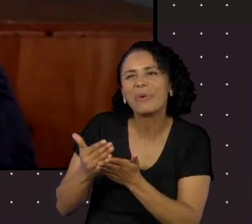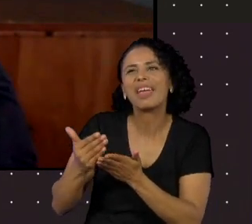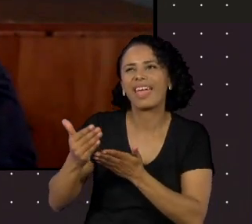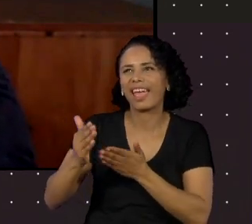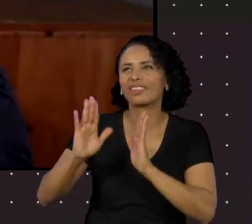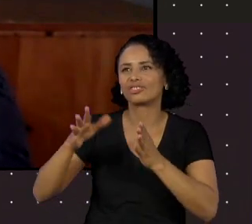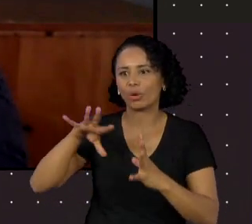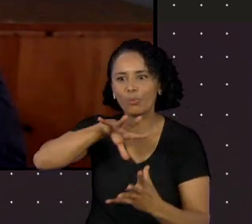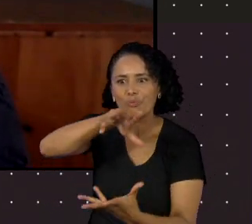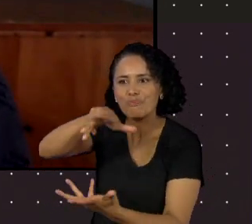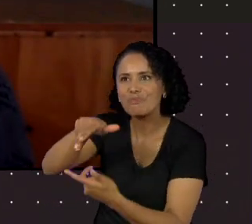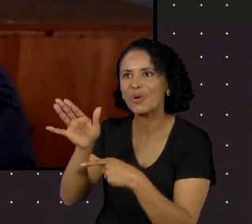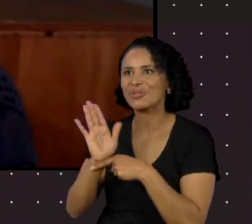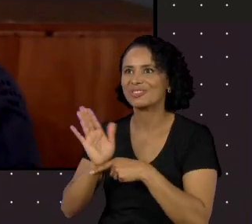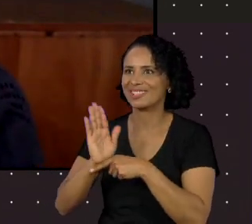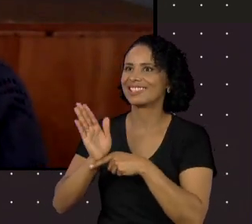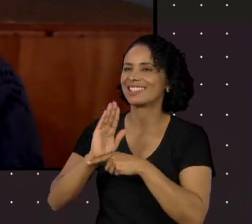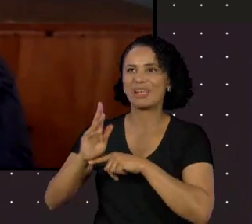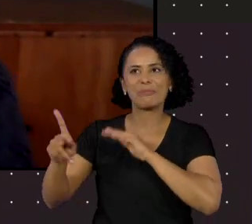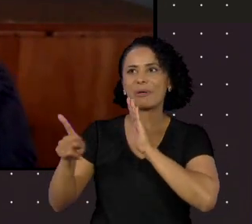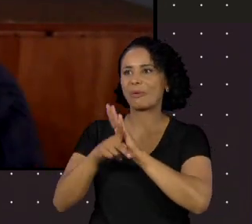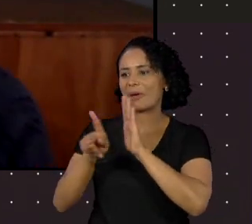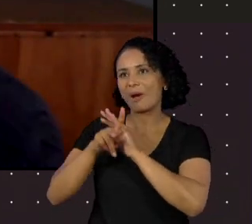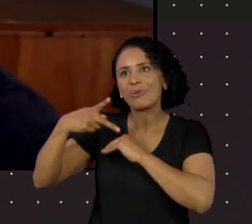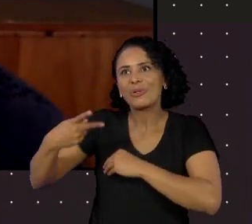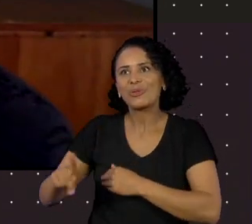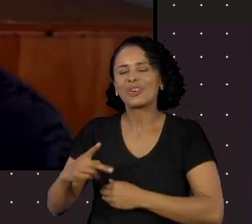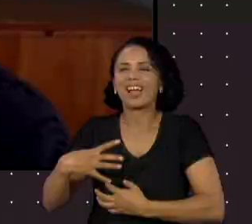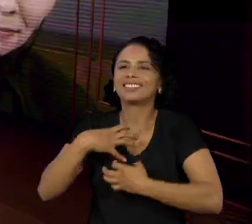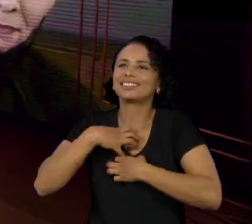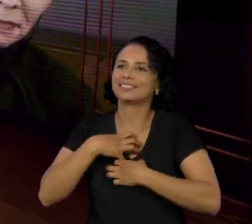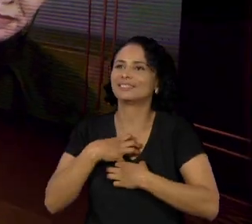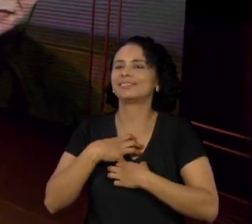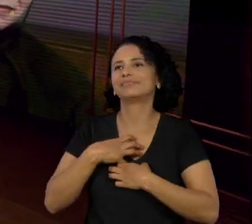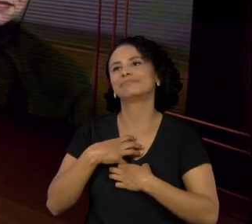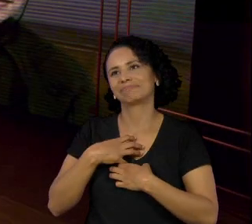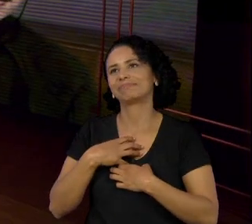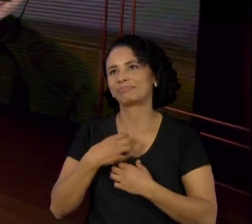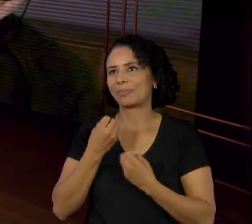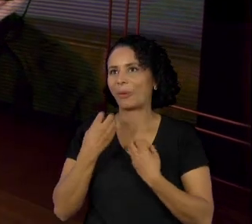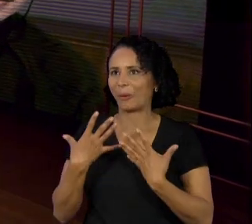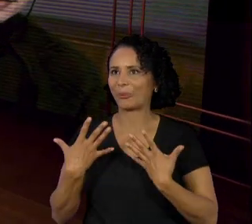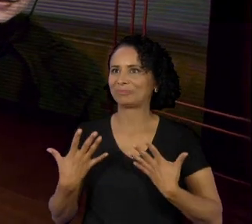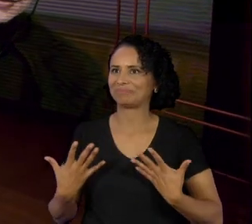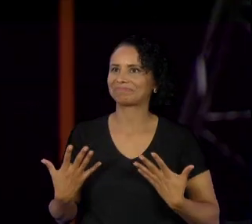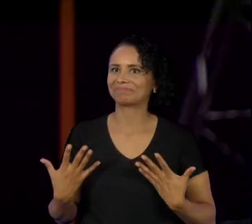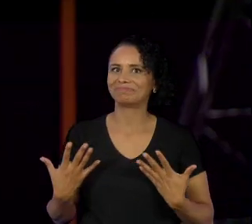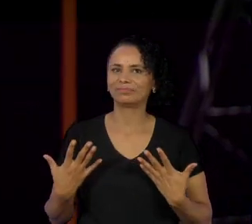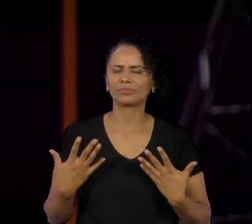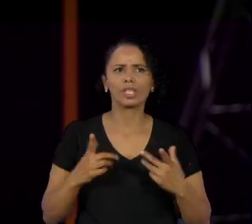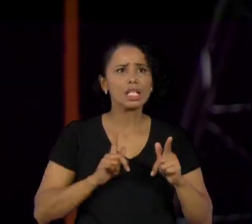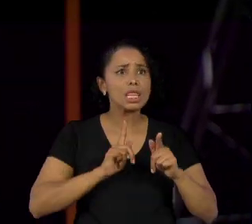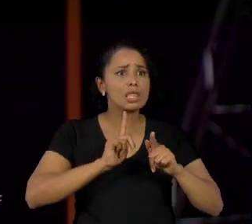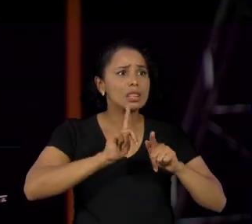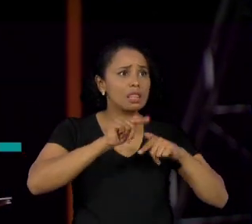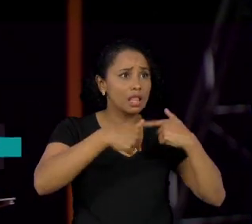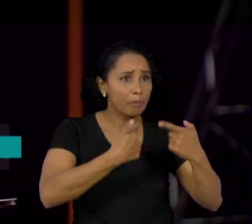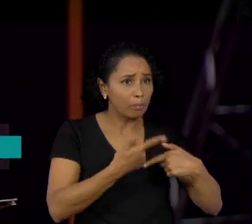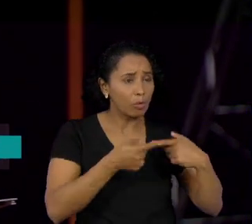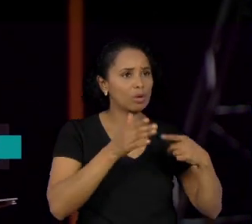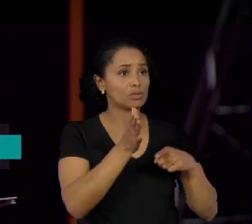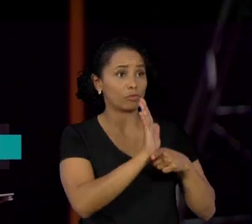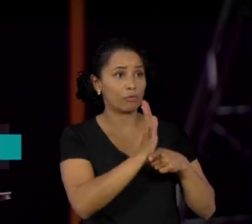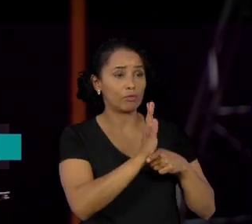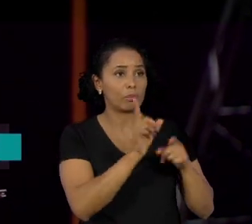no mundo do cinema, que é um lugar onde eu gosto tanto de estar. Aí, depois desse curta-metragem, ou a partir